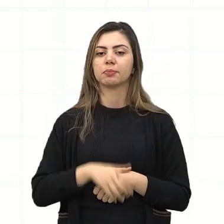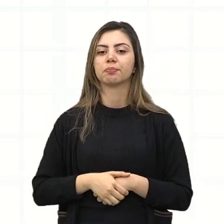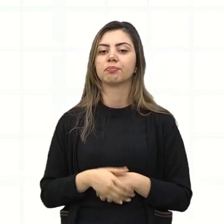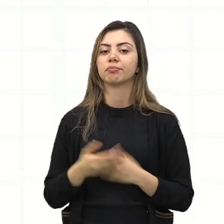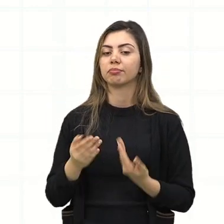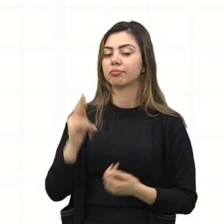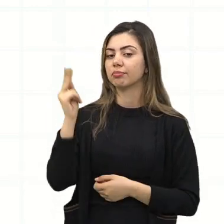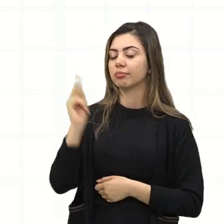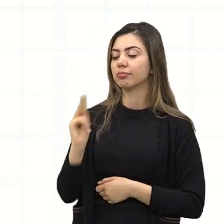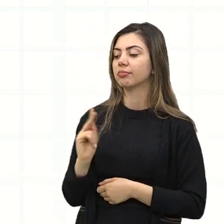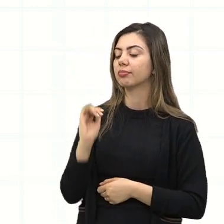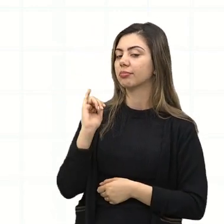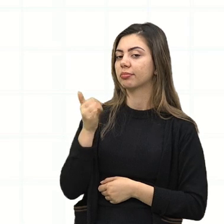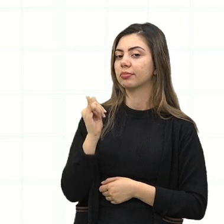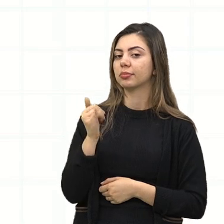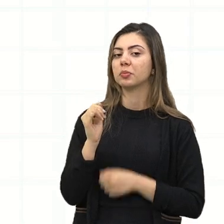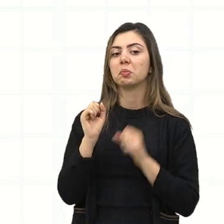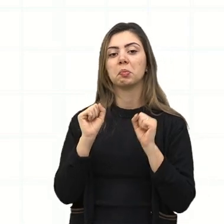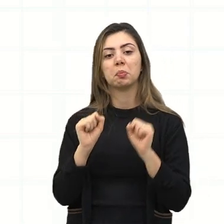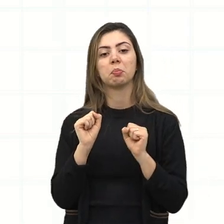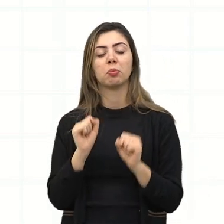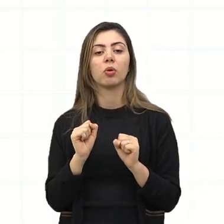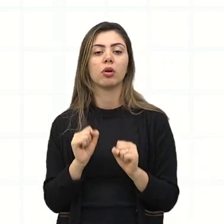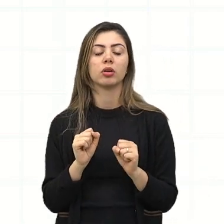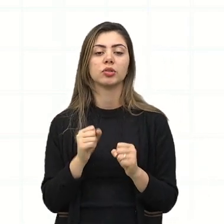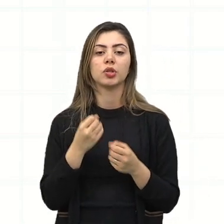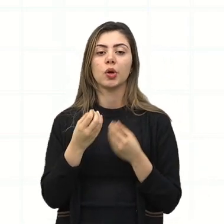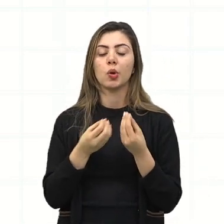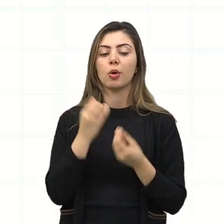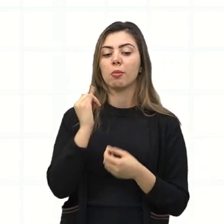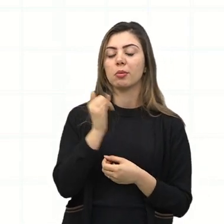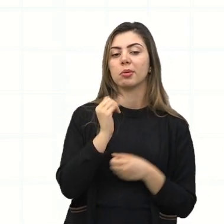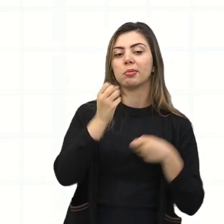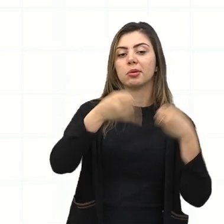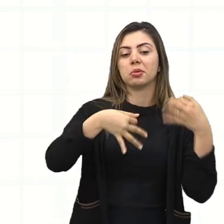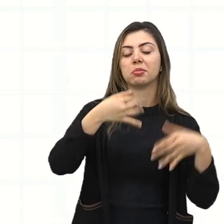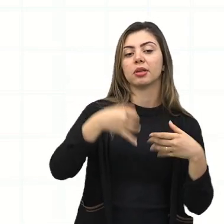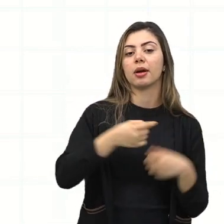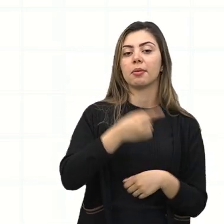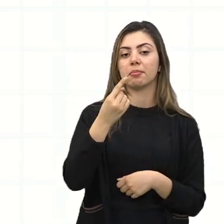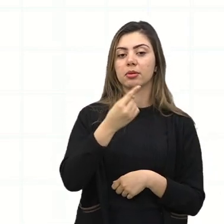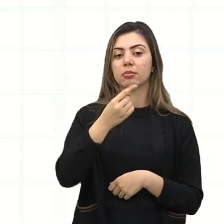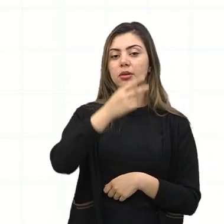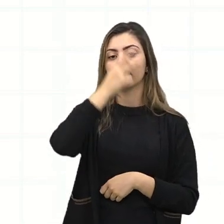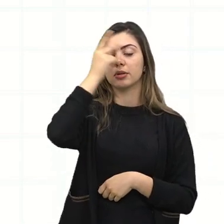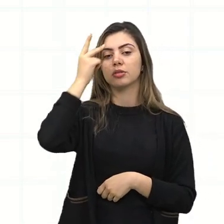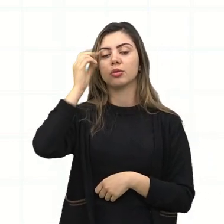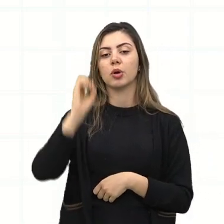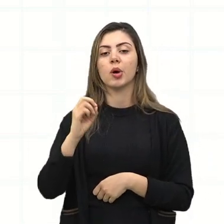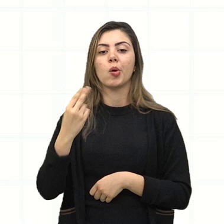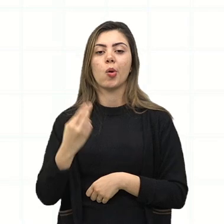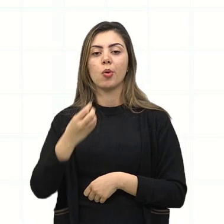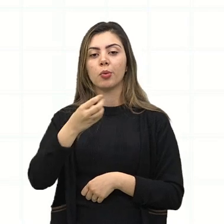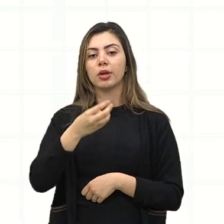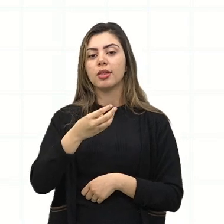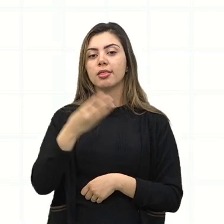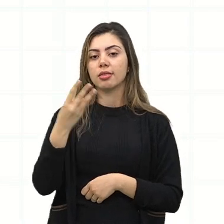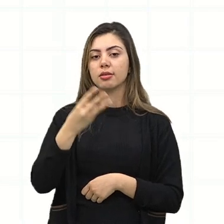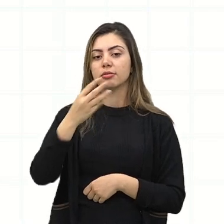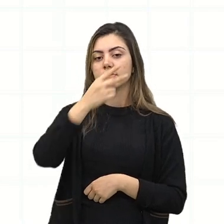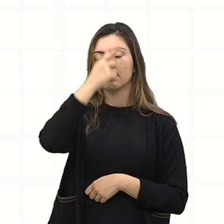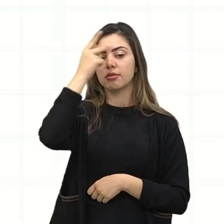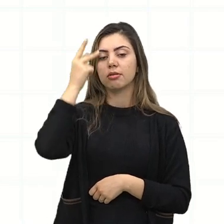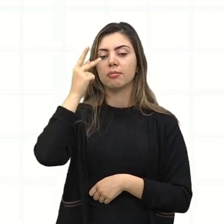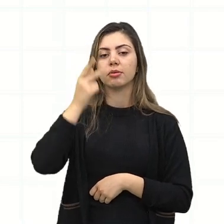esse o nosso foco, ele pode ser narrado, contado, né? Em primeira pessoa ou em